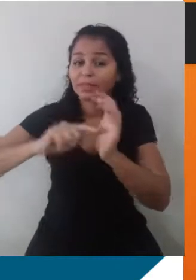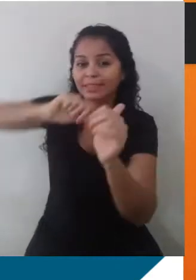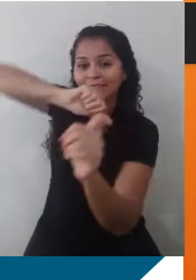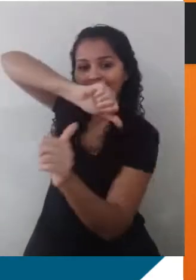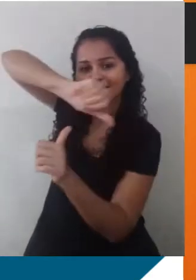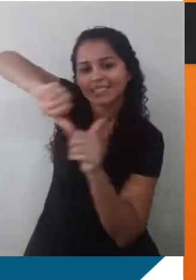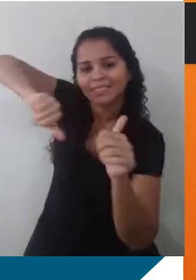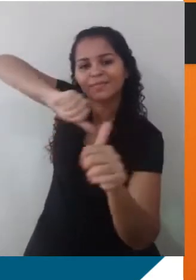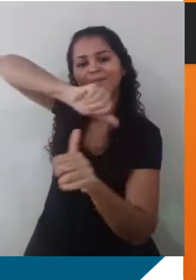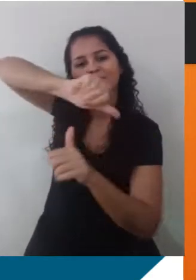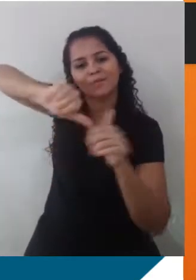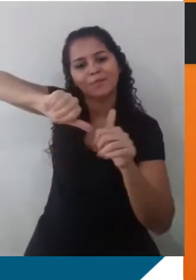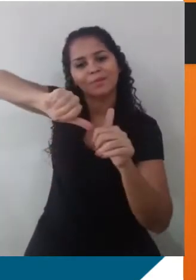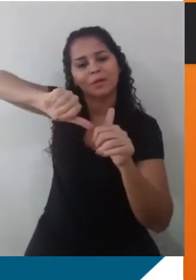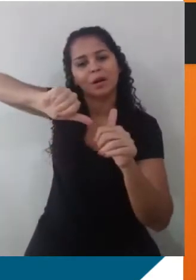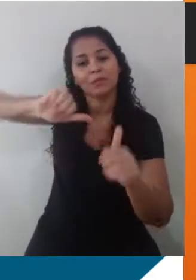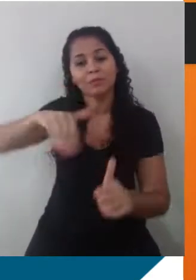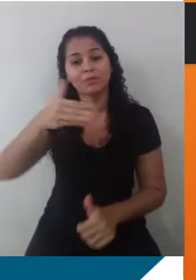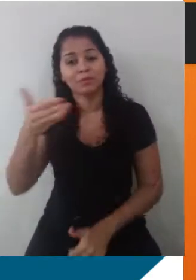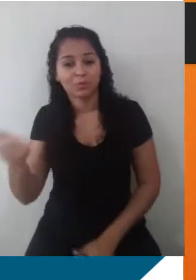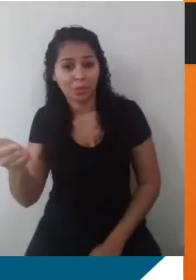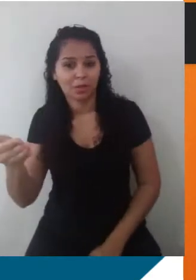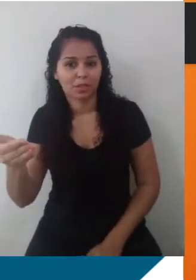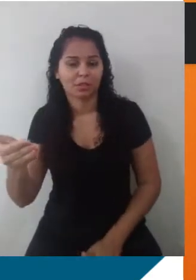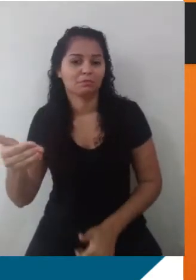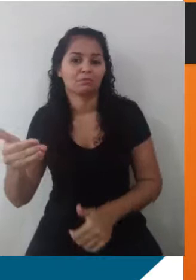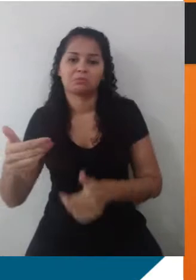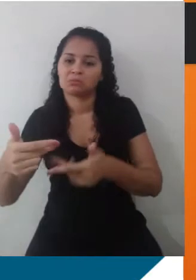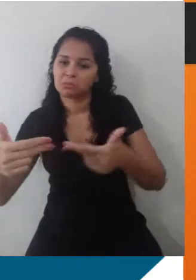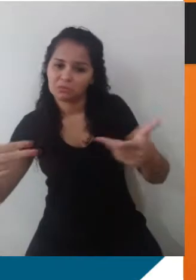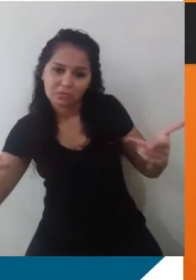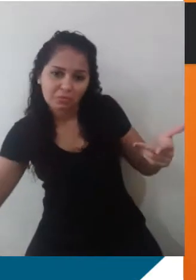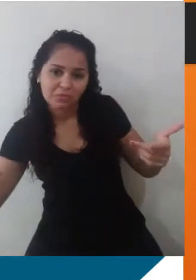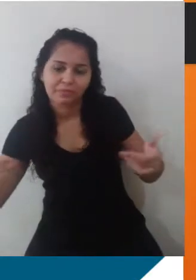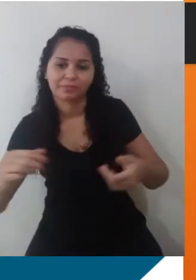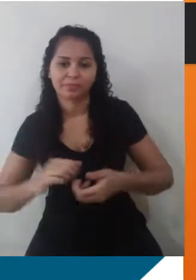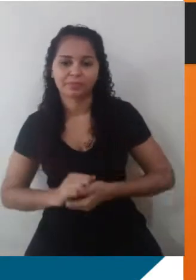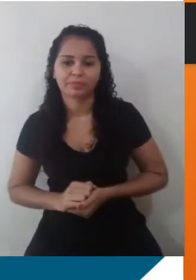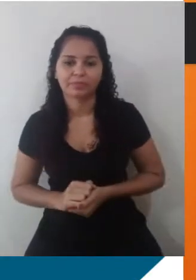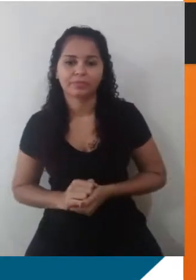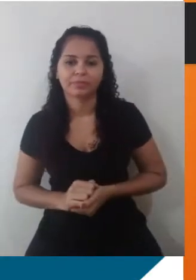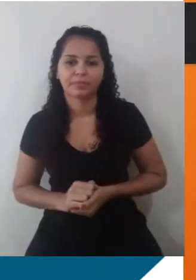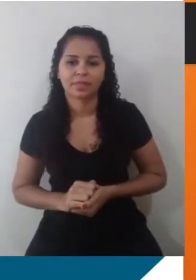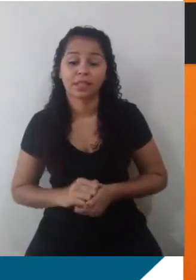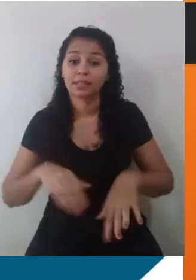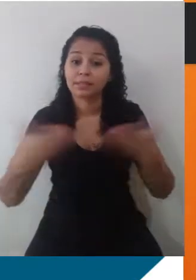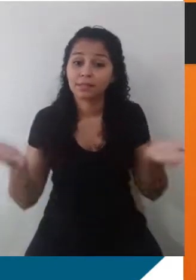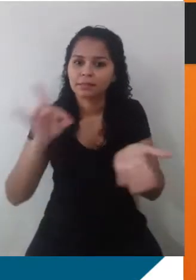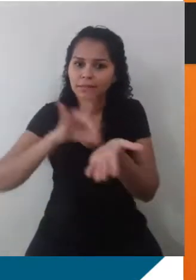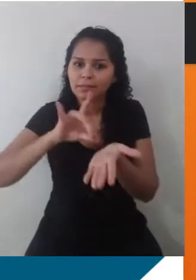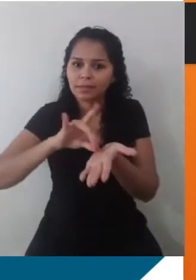máquina vai ser transformado e a máquina joga para fora, devolve uma outra coisa. E na